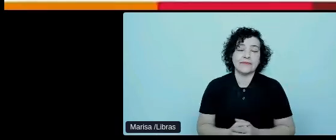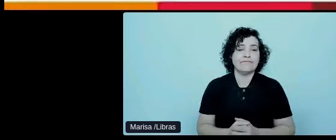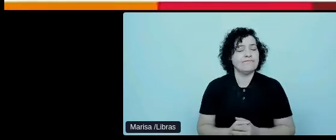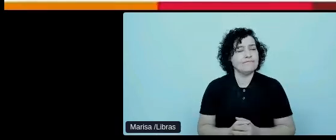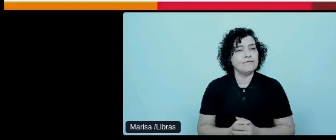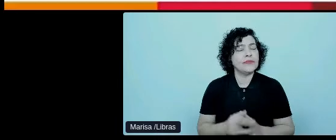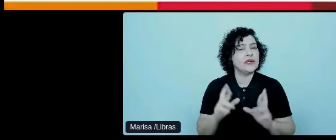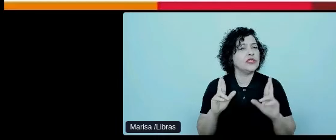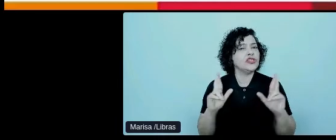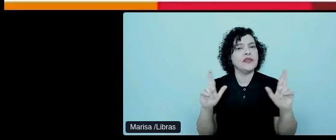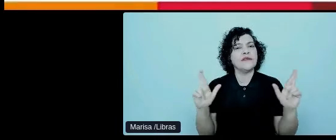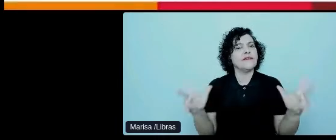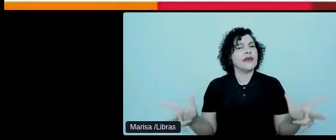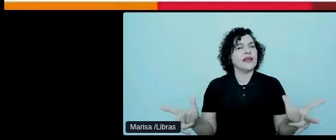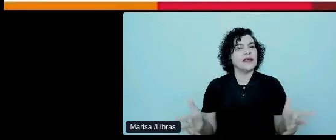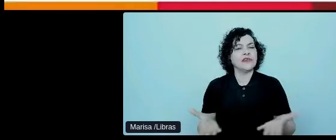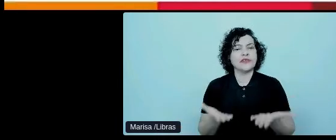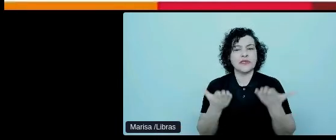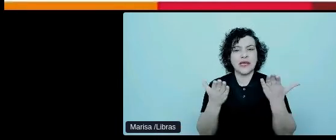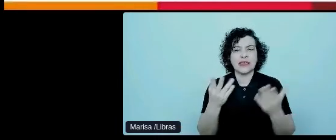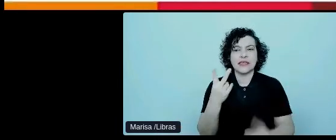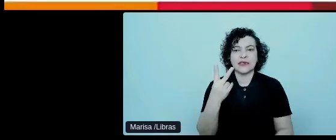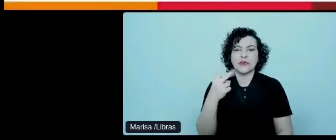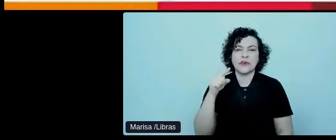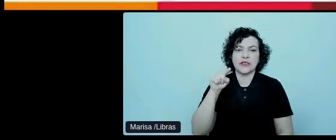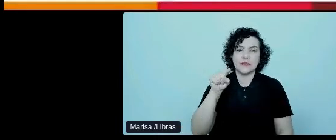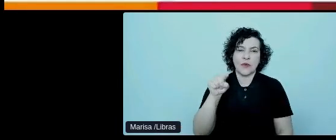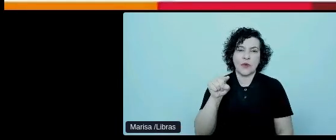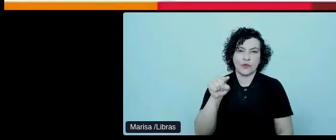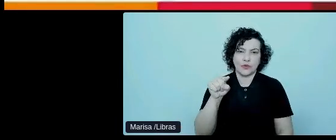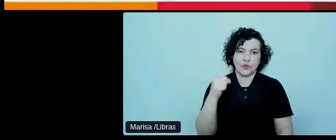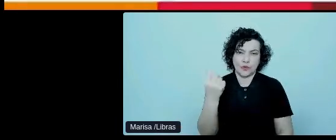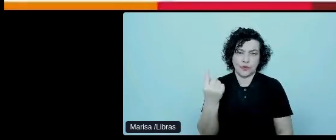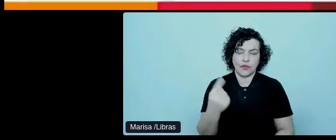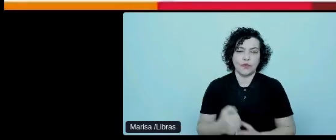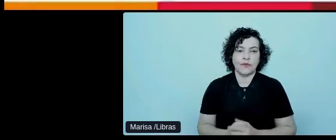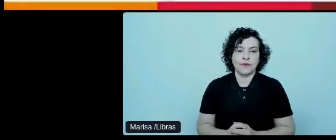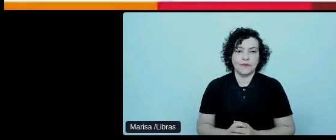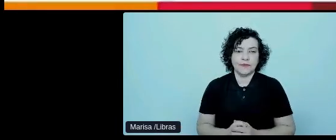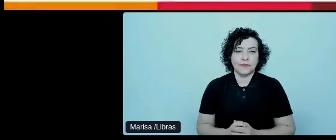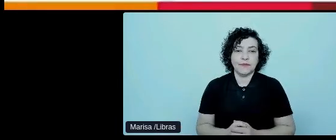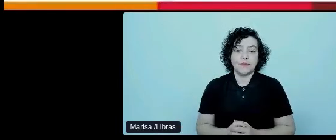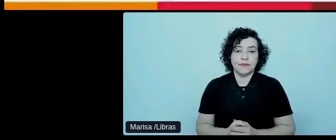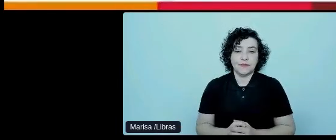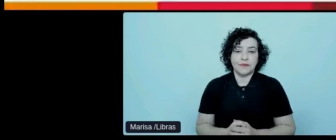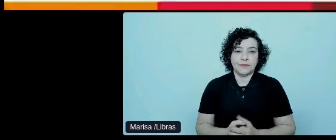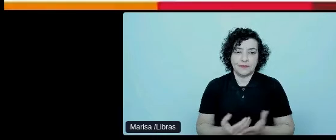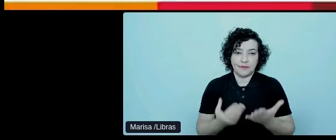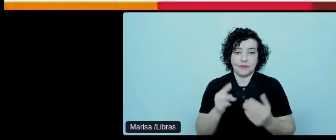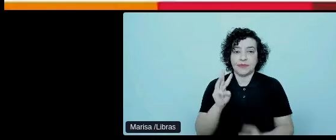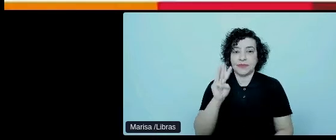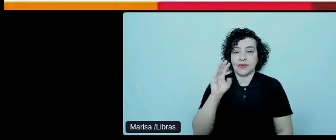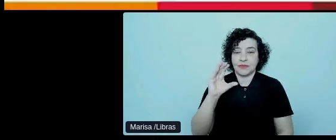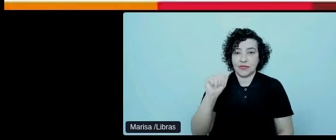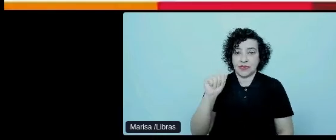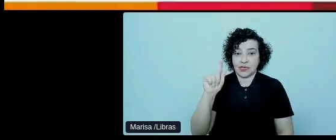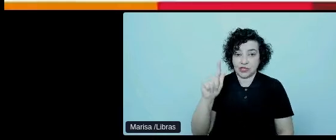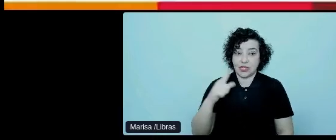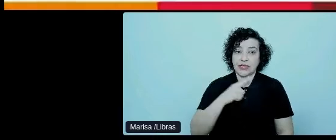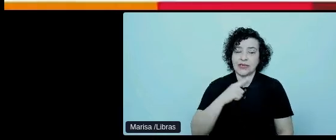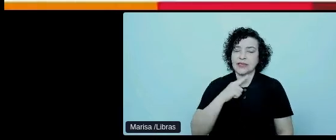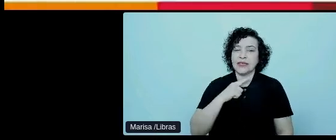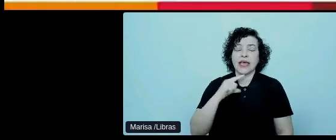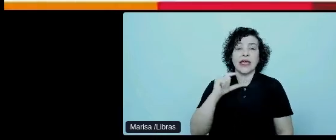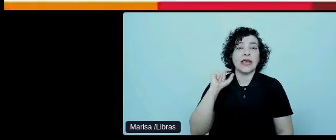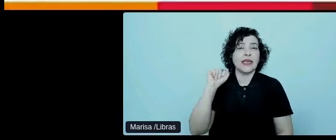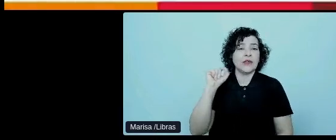temos de diferente, então, na seção 2? Na seção 2 da WCAG, então, nós temos os